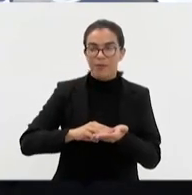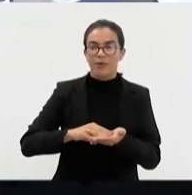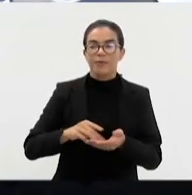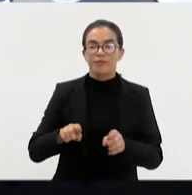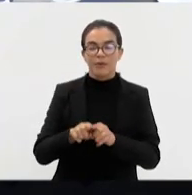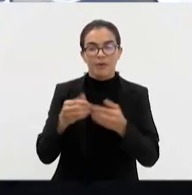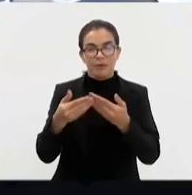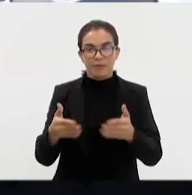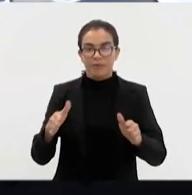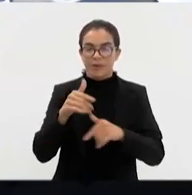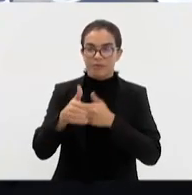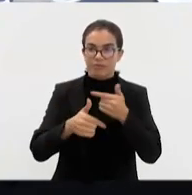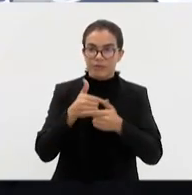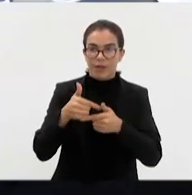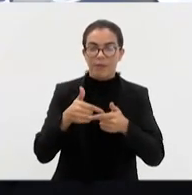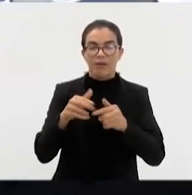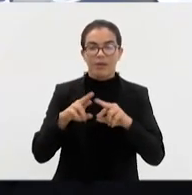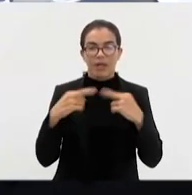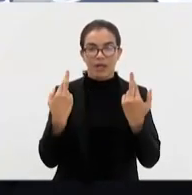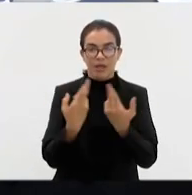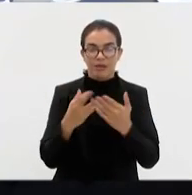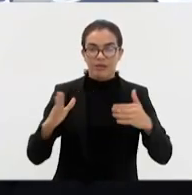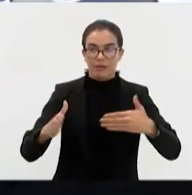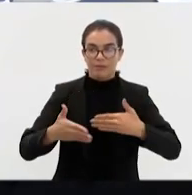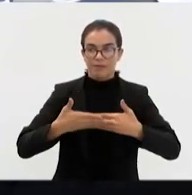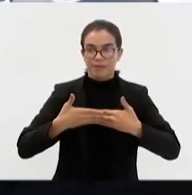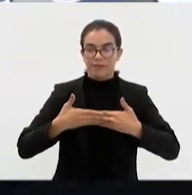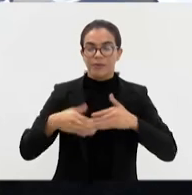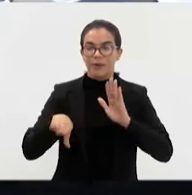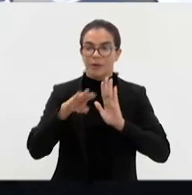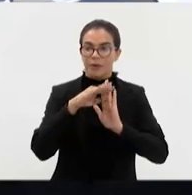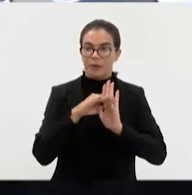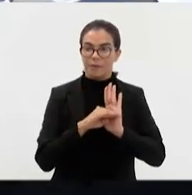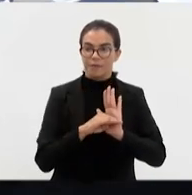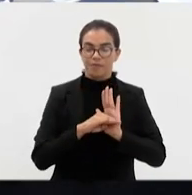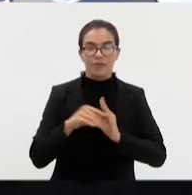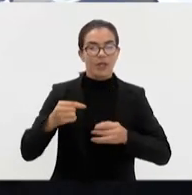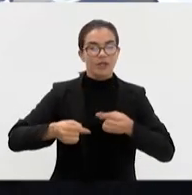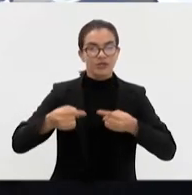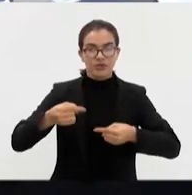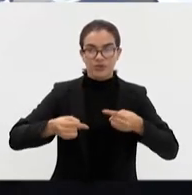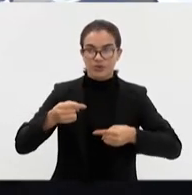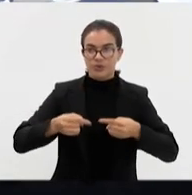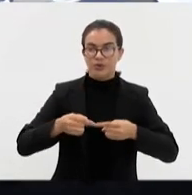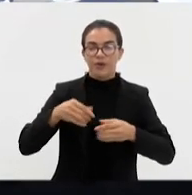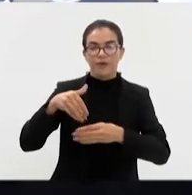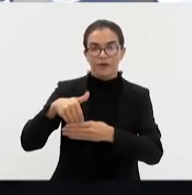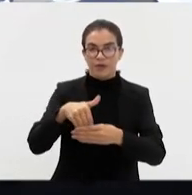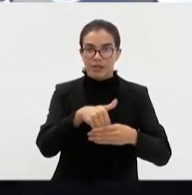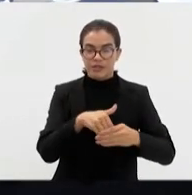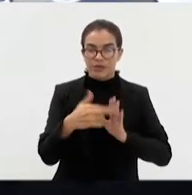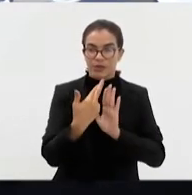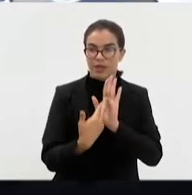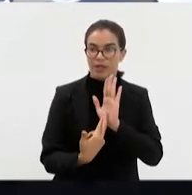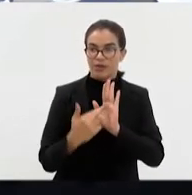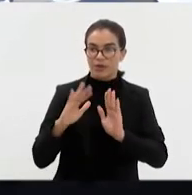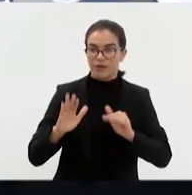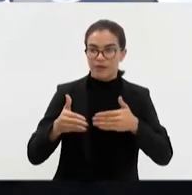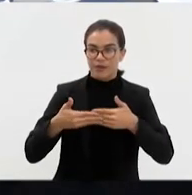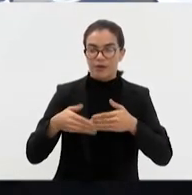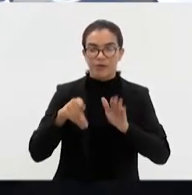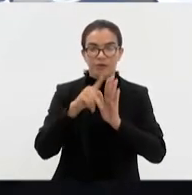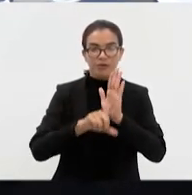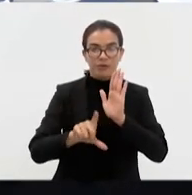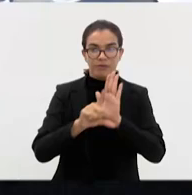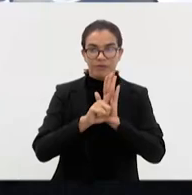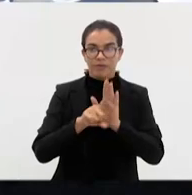por abertos os trabalhos da reunião de encerramento com a seguinte pauta: discussão e votação do relatório final e dos projetos